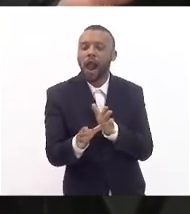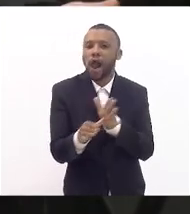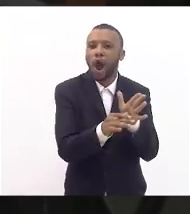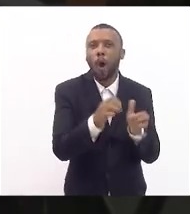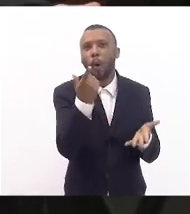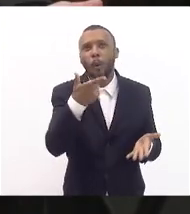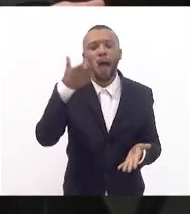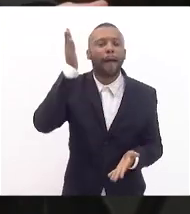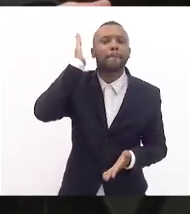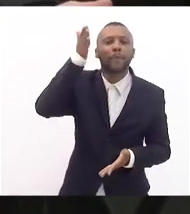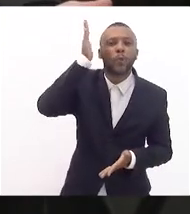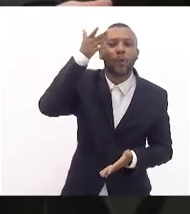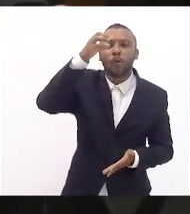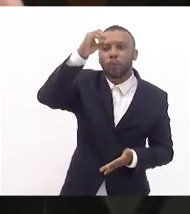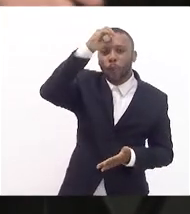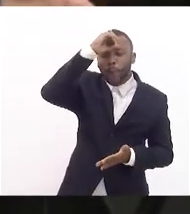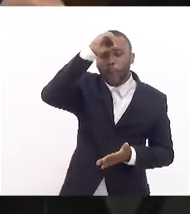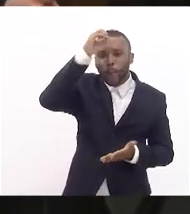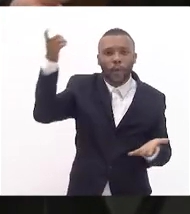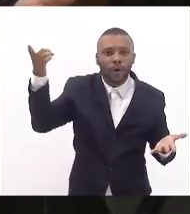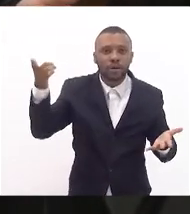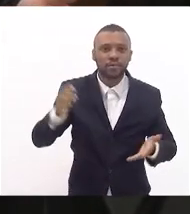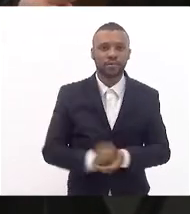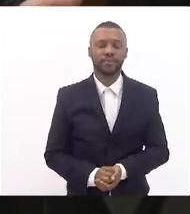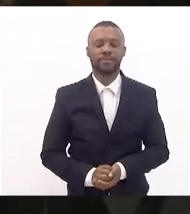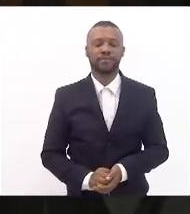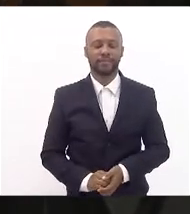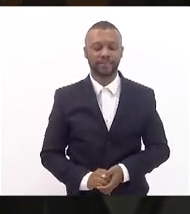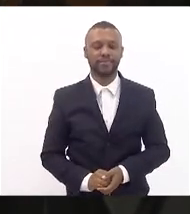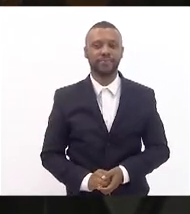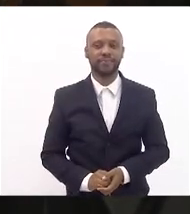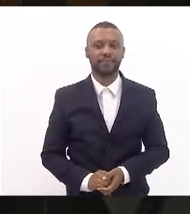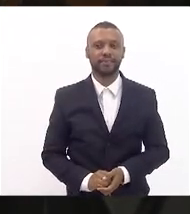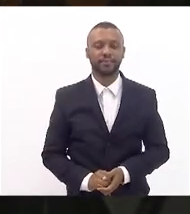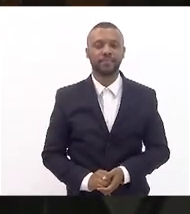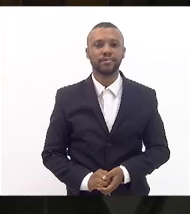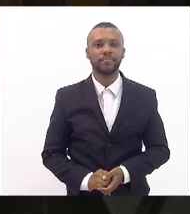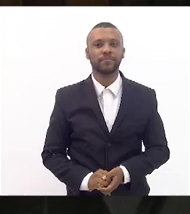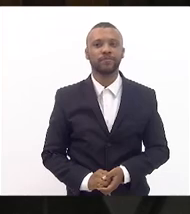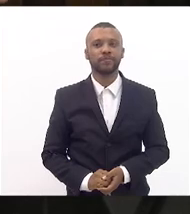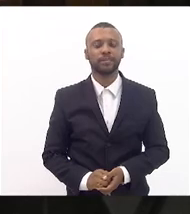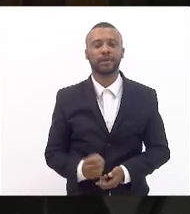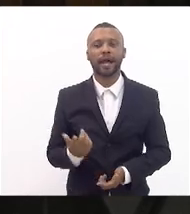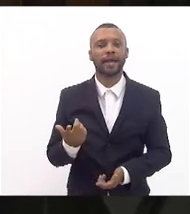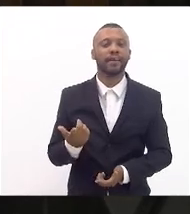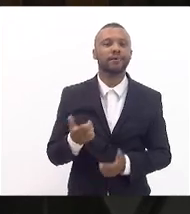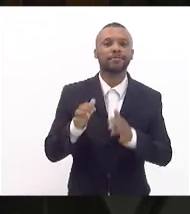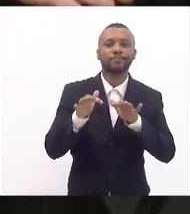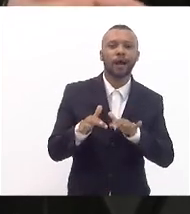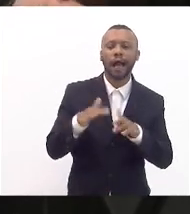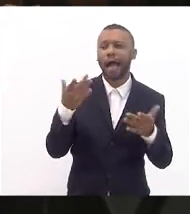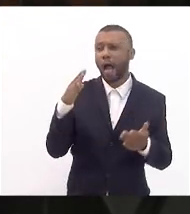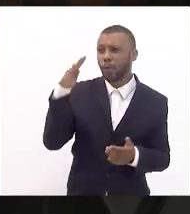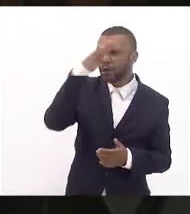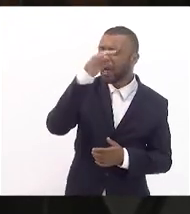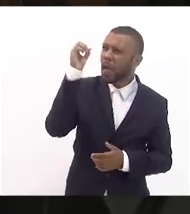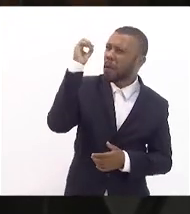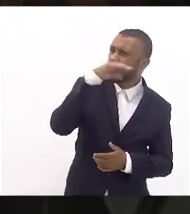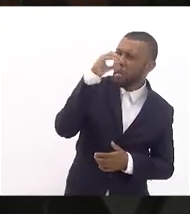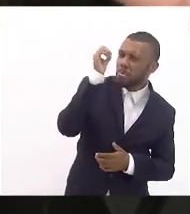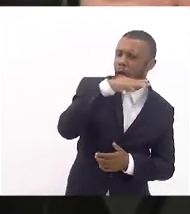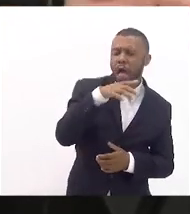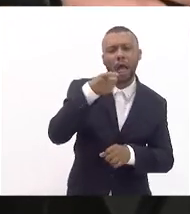burro. Não tem meio termo. Aí vem para cá. Ah, o Bolsonaro é grosso, o